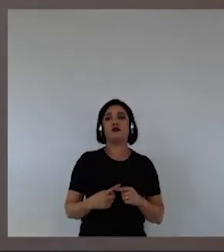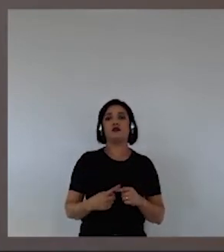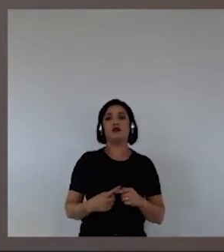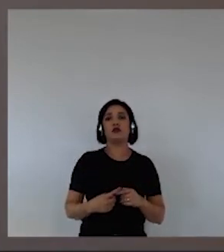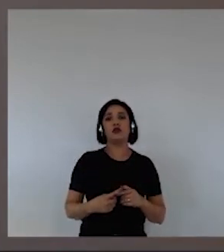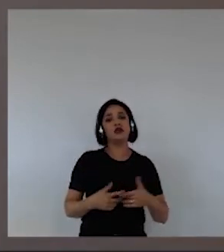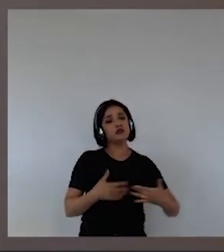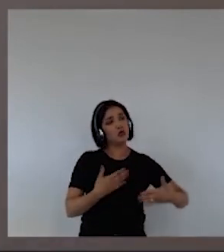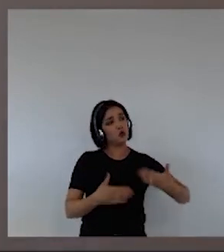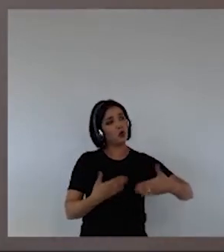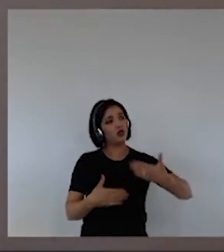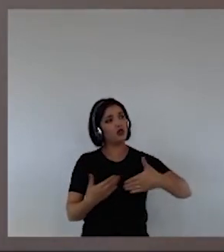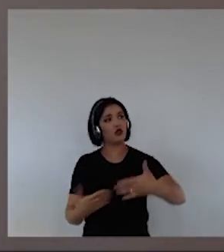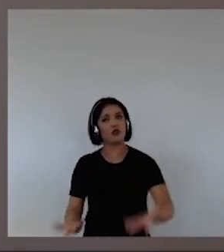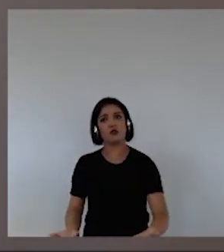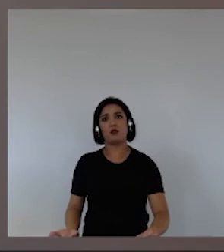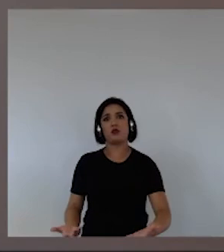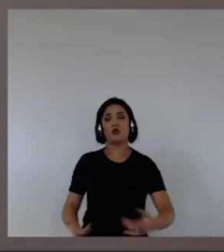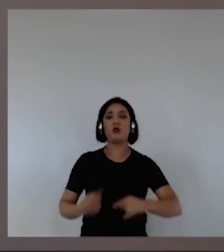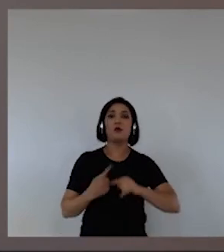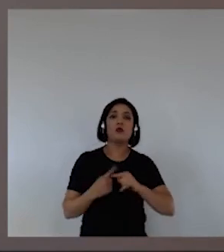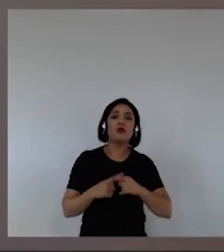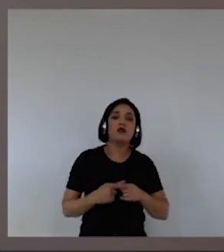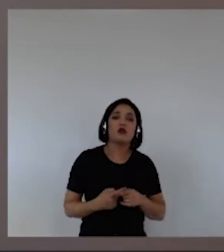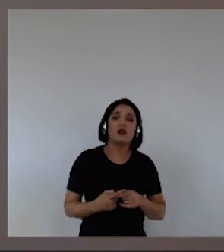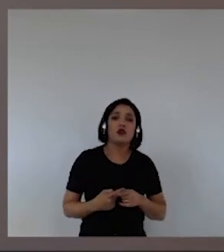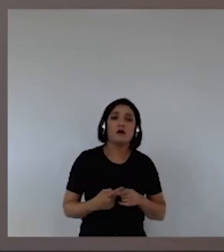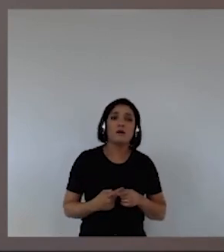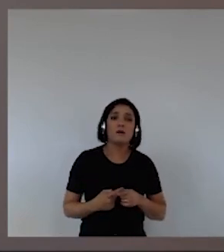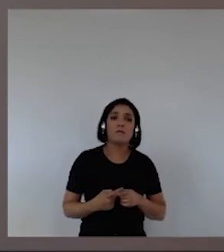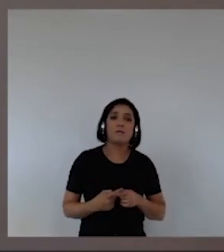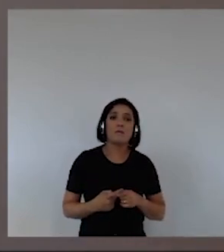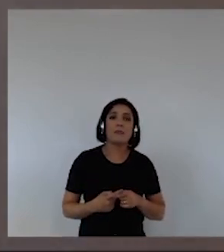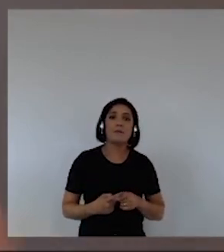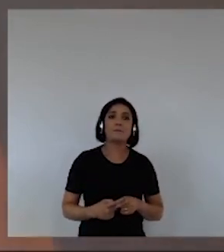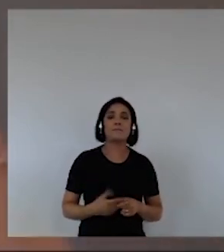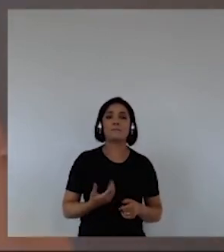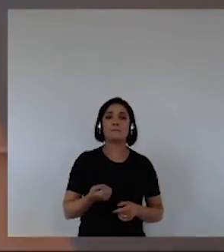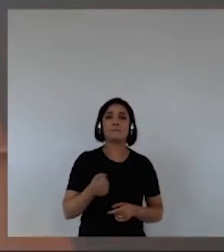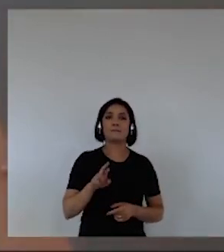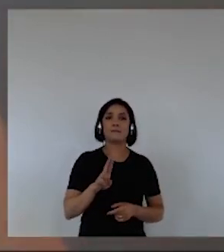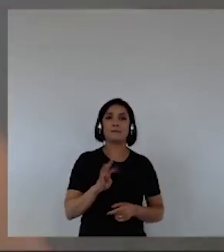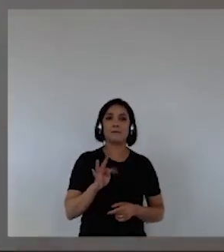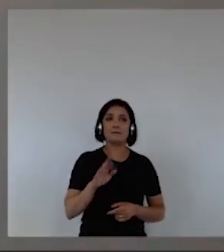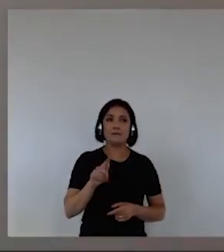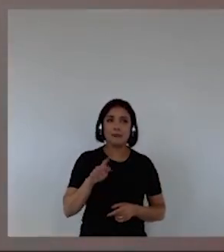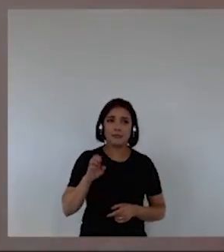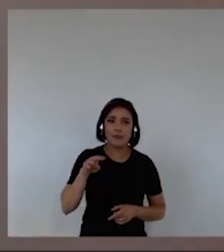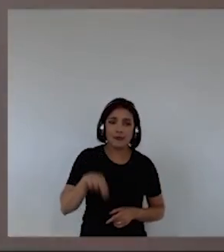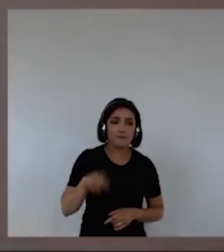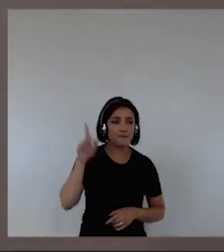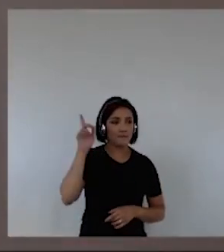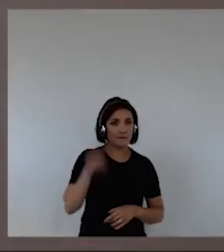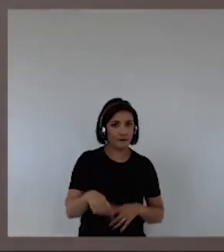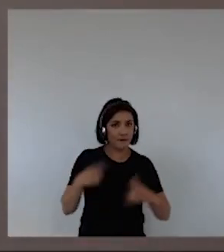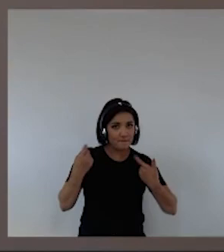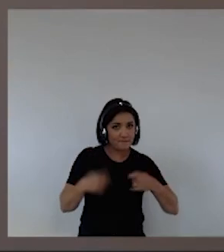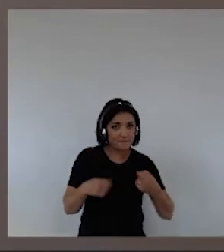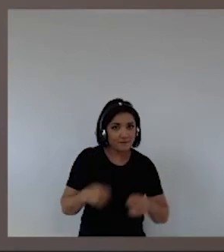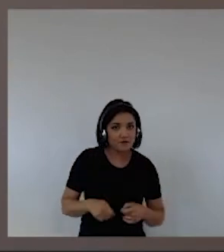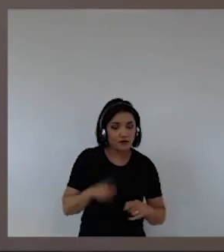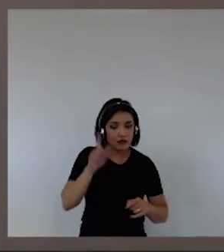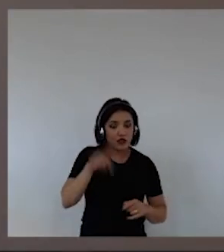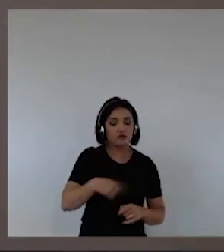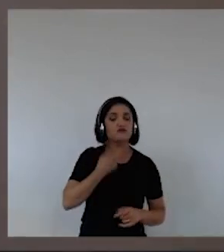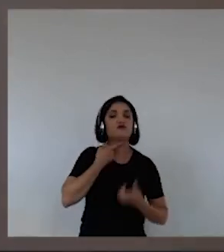caminho, né? Por quê? Porque como a arbitragem, ela depende muito e ela fica muito